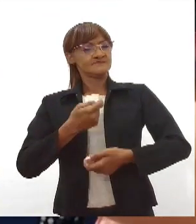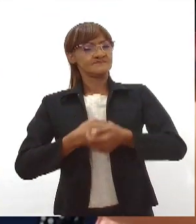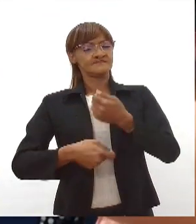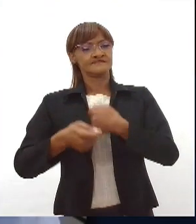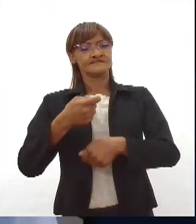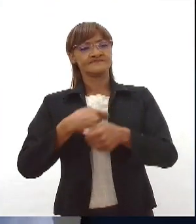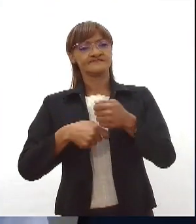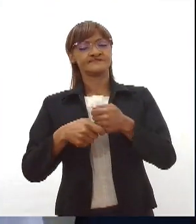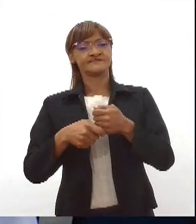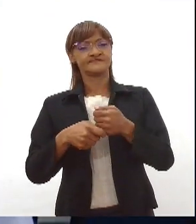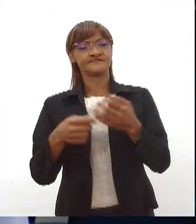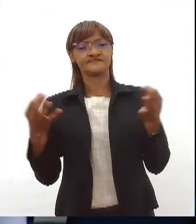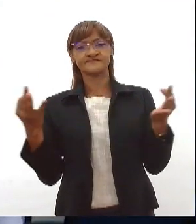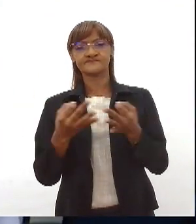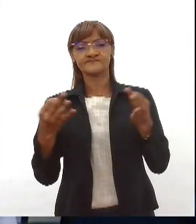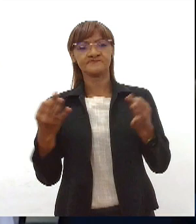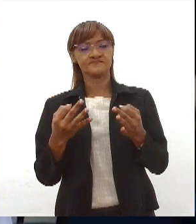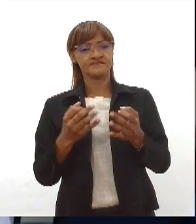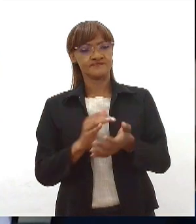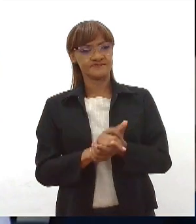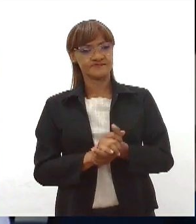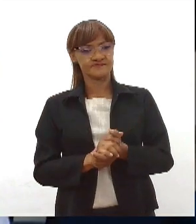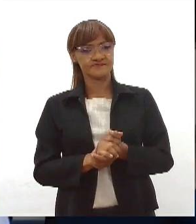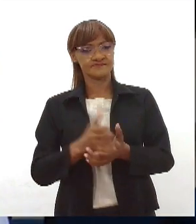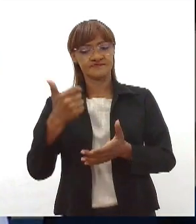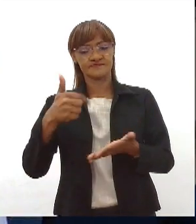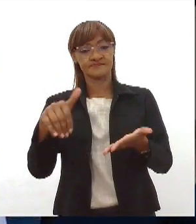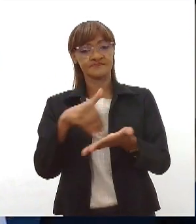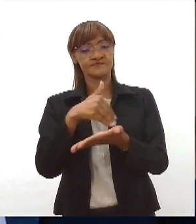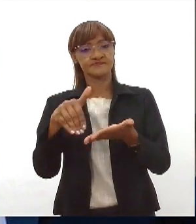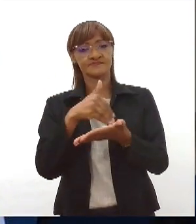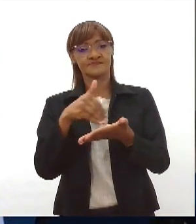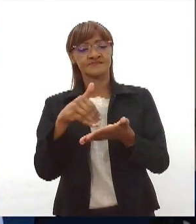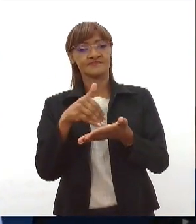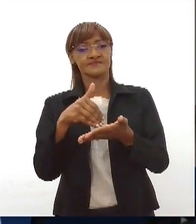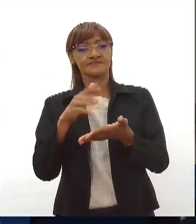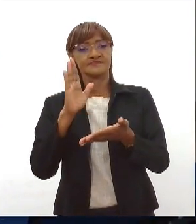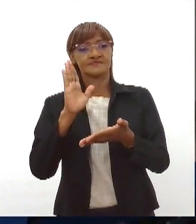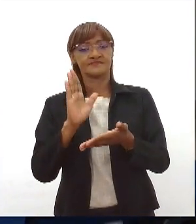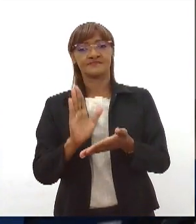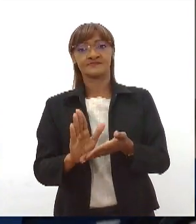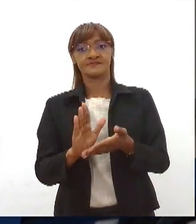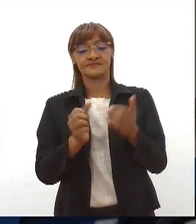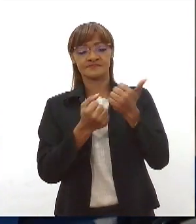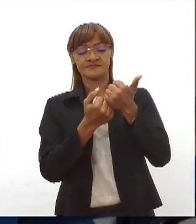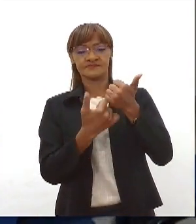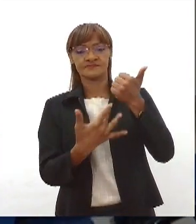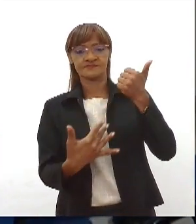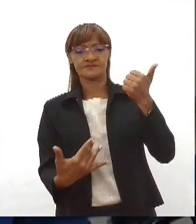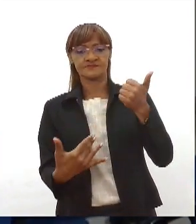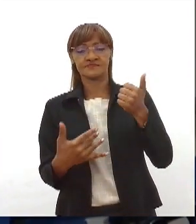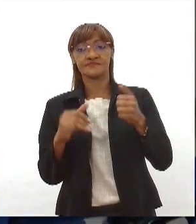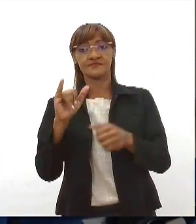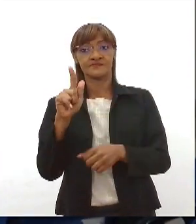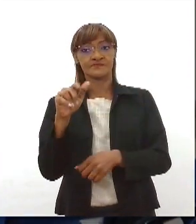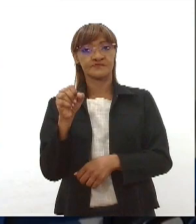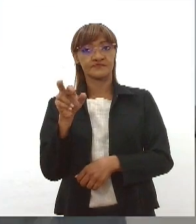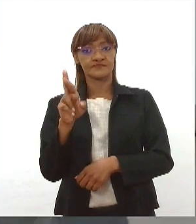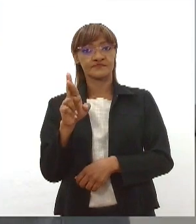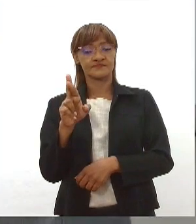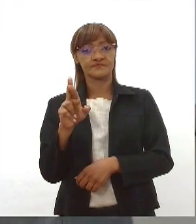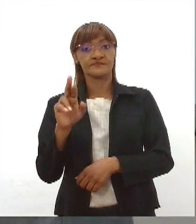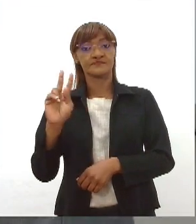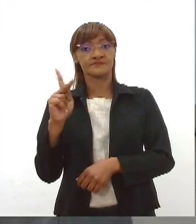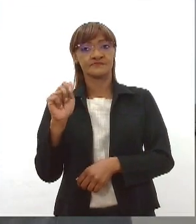exemplar o subsecretário geral da mesa diretora da Assembleia igual Albuquerque ressaltou que Luciano